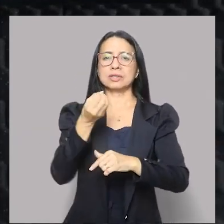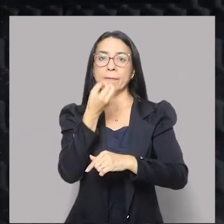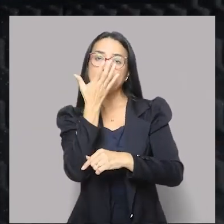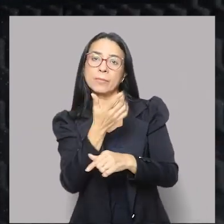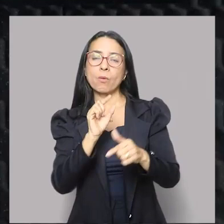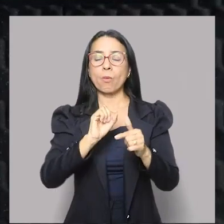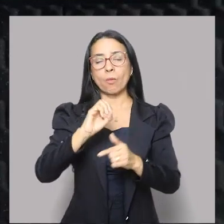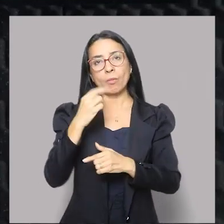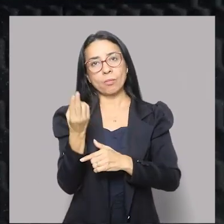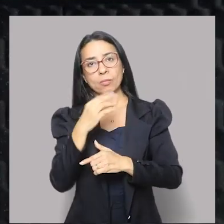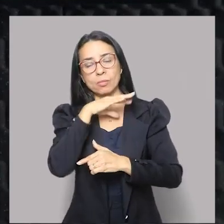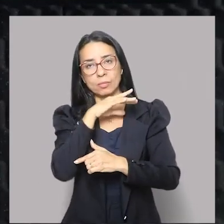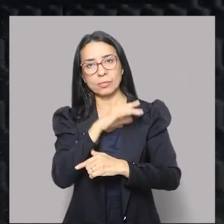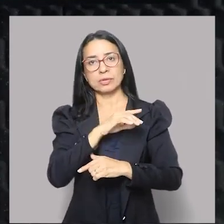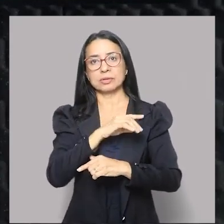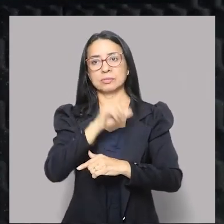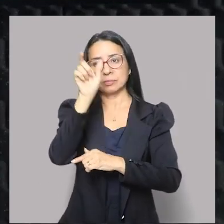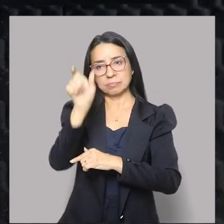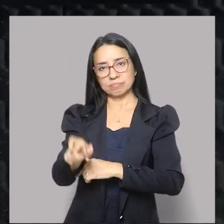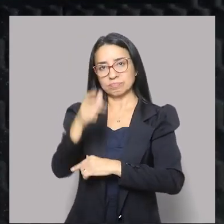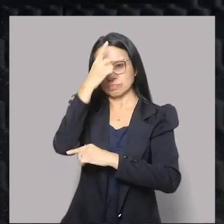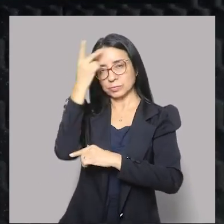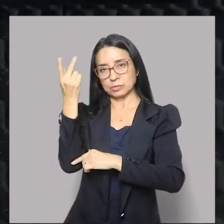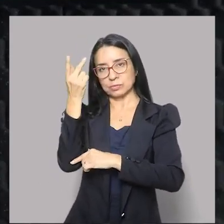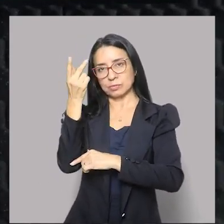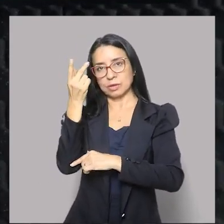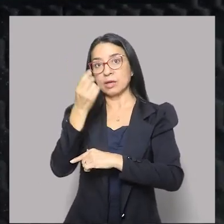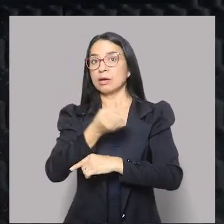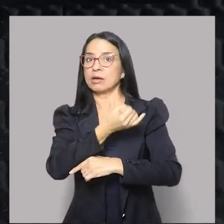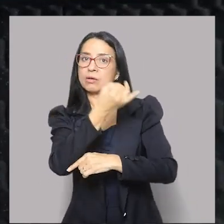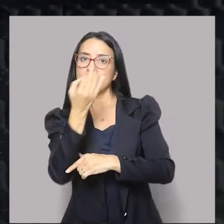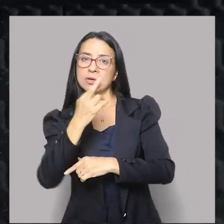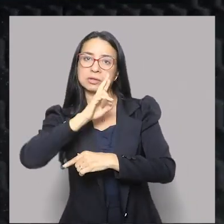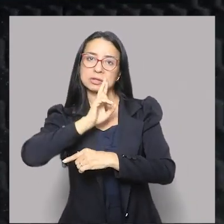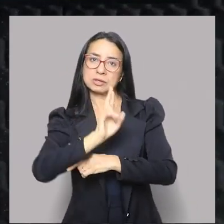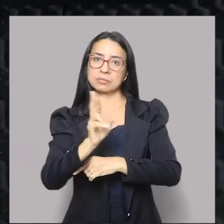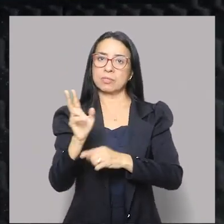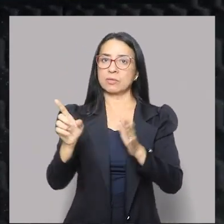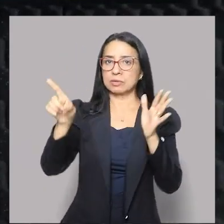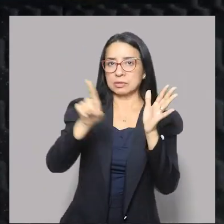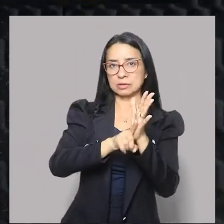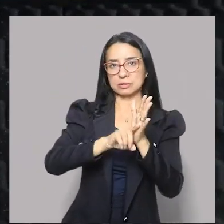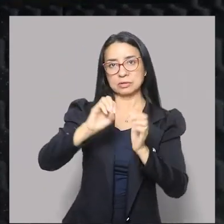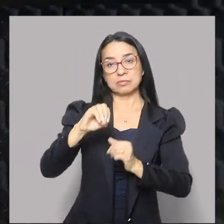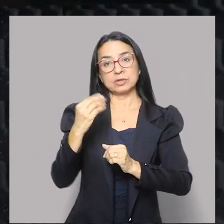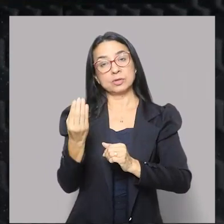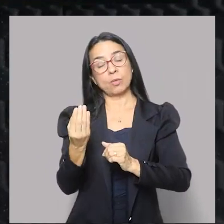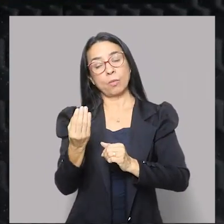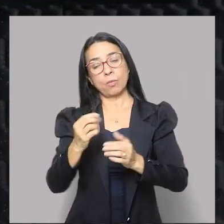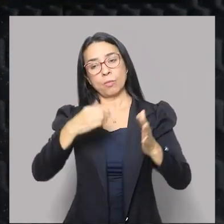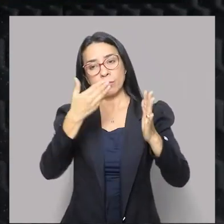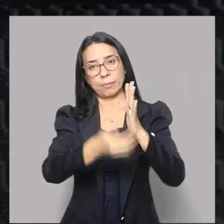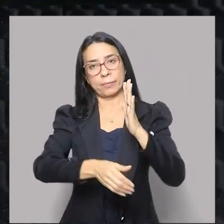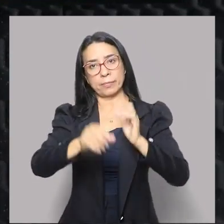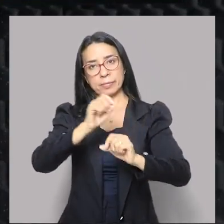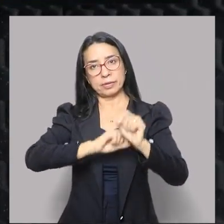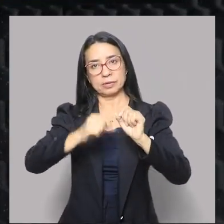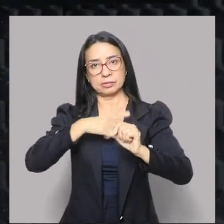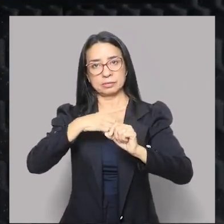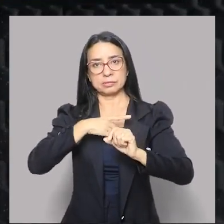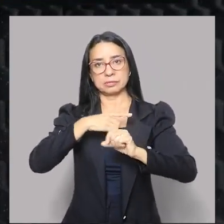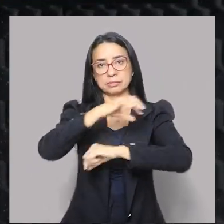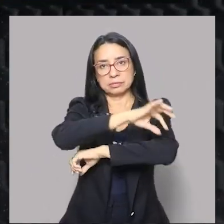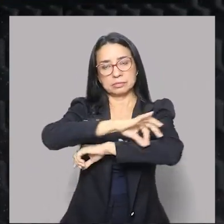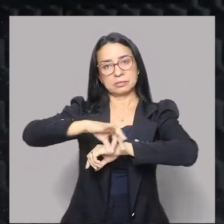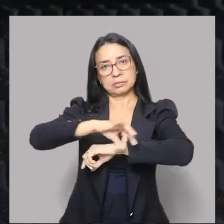prejudica este ser humano? Quais são os resultados negativos, quais são os prejuízos que alguém tem ao ter a arquitetura